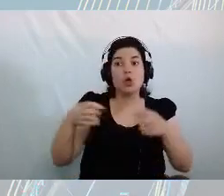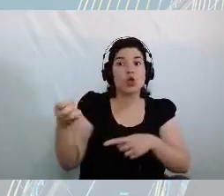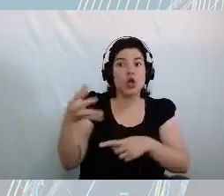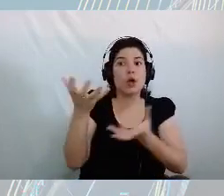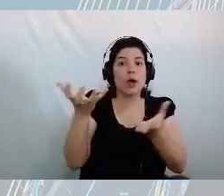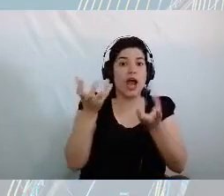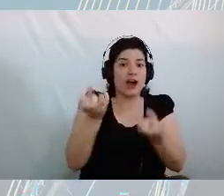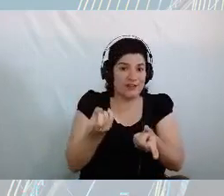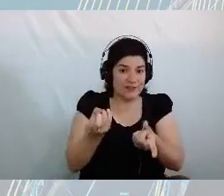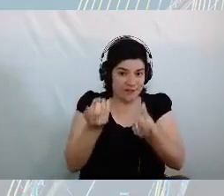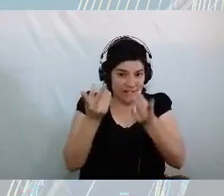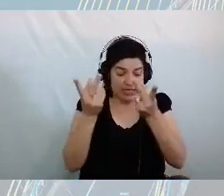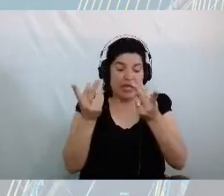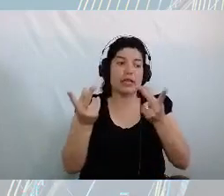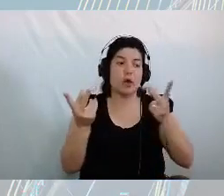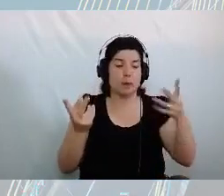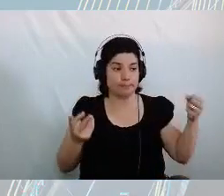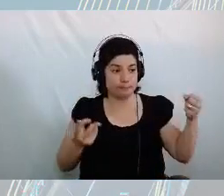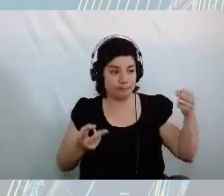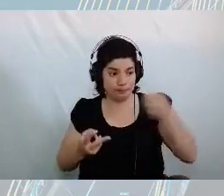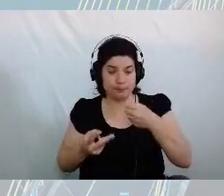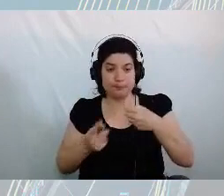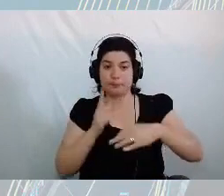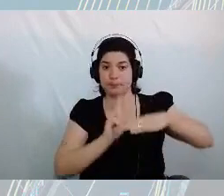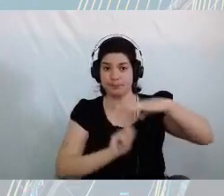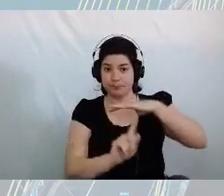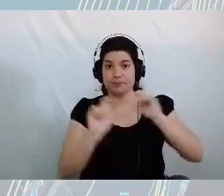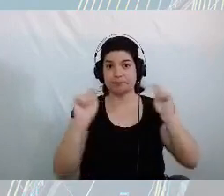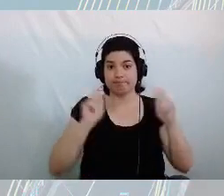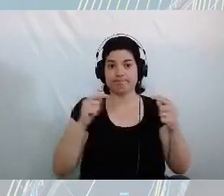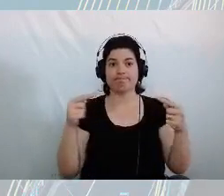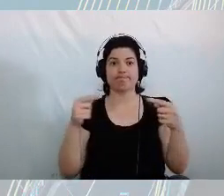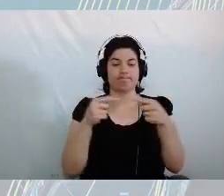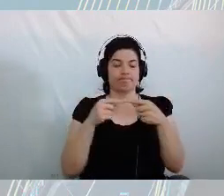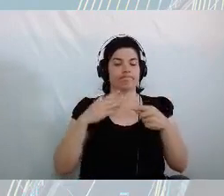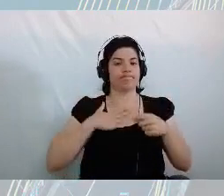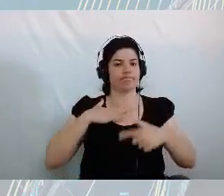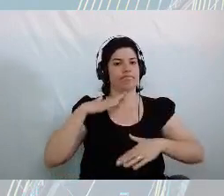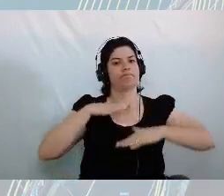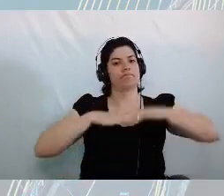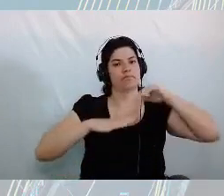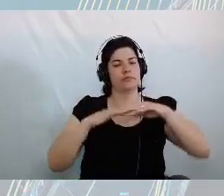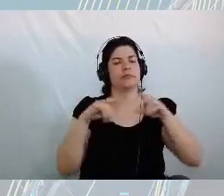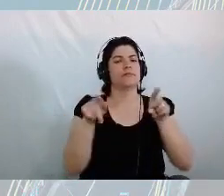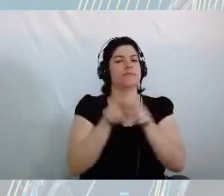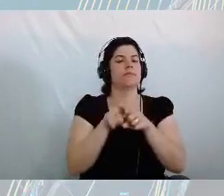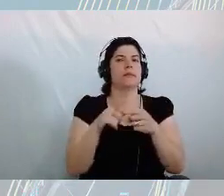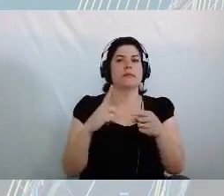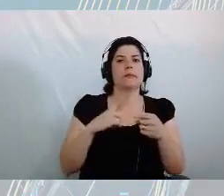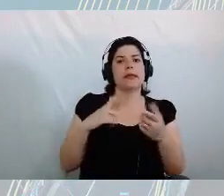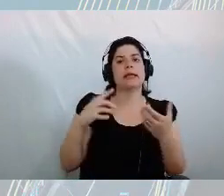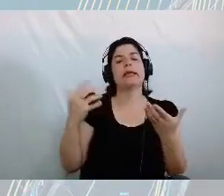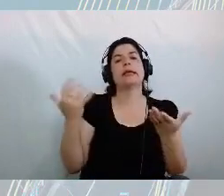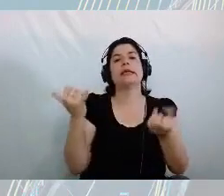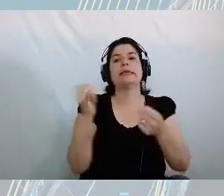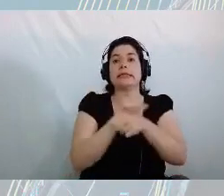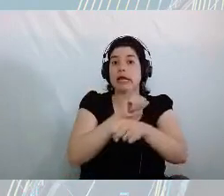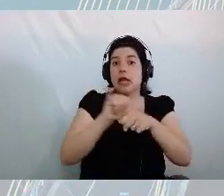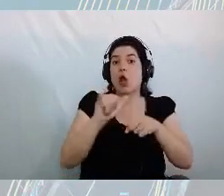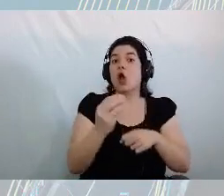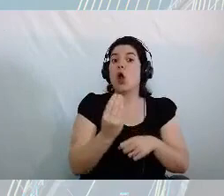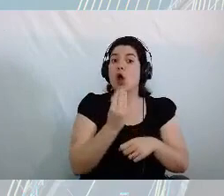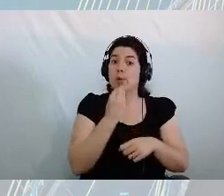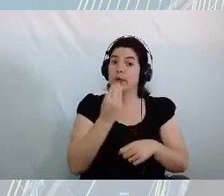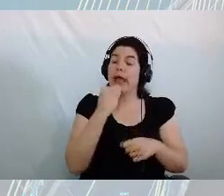trazer os clientes que são mais propensos e utilizar isso na minha operação, quanto também para gerar estratégias de oportunidades orgânicas, né? Ou